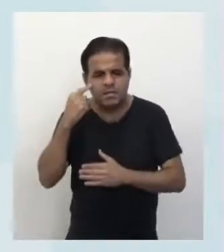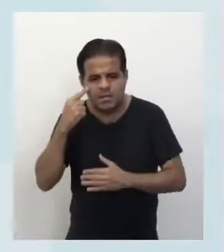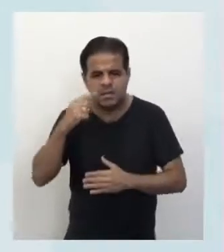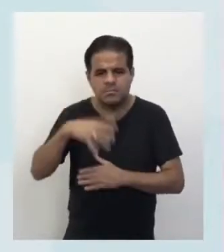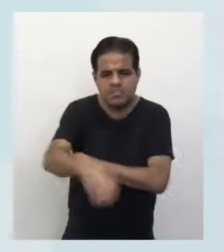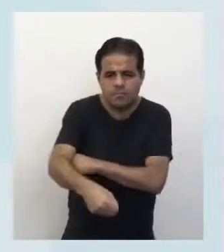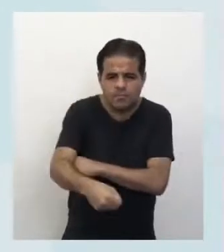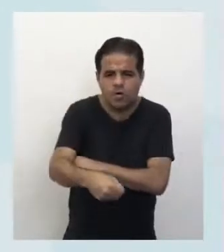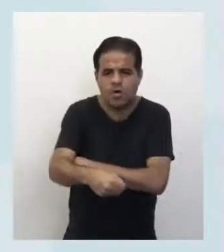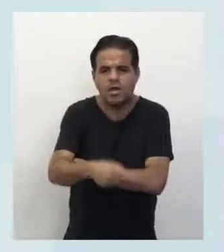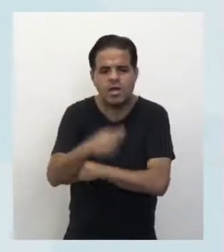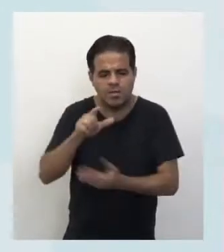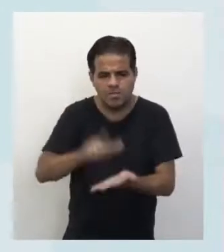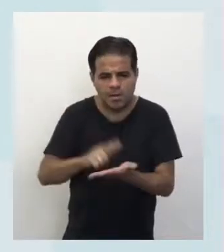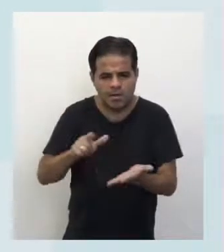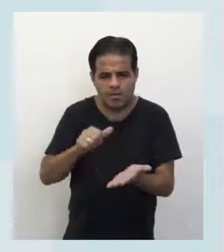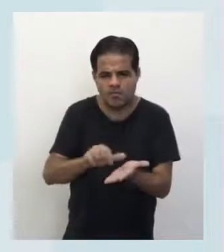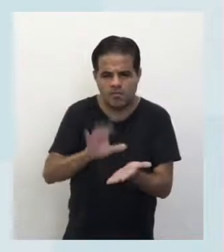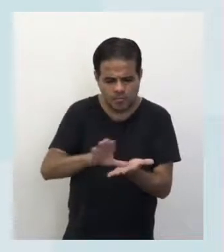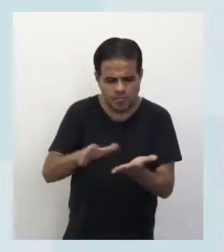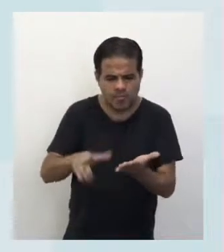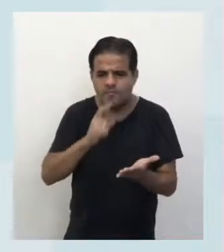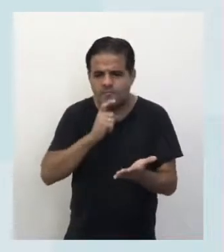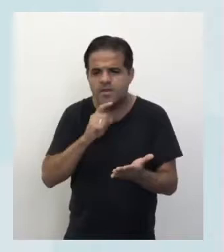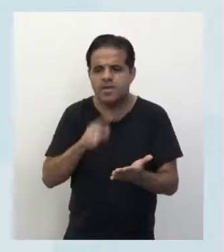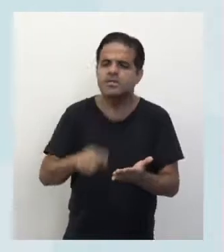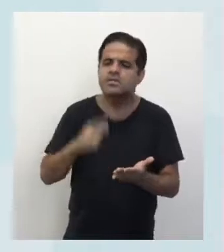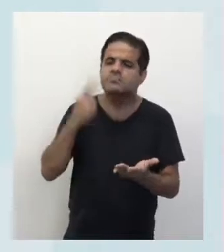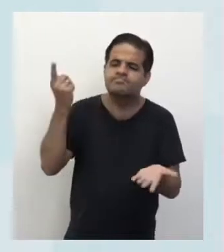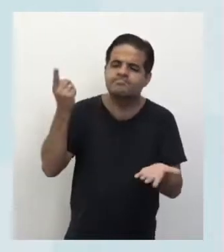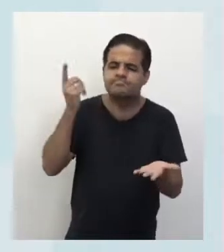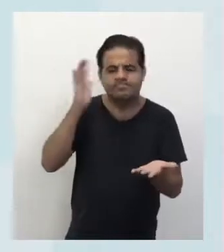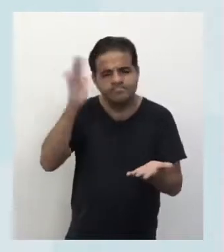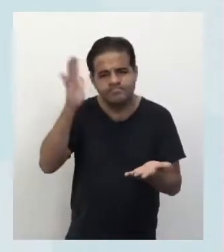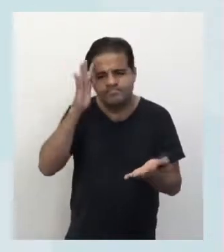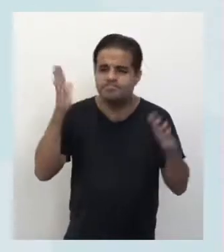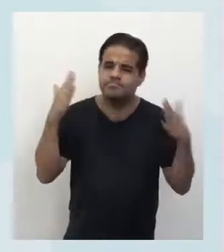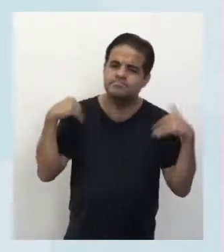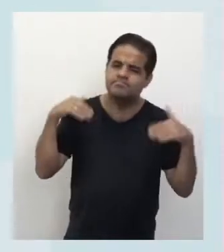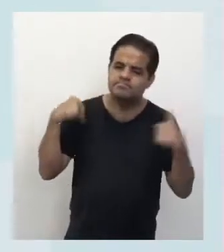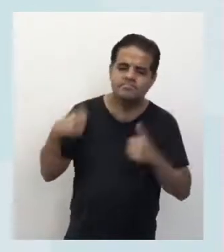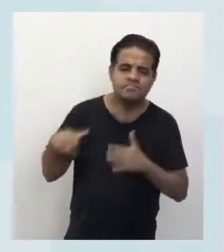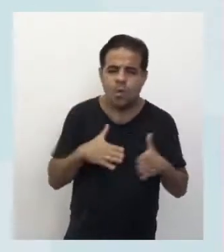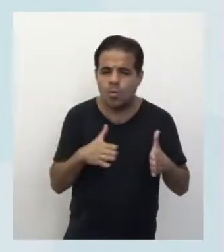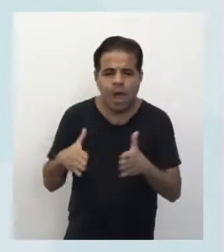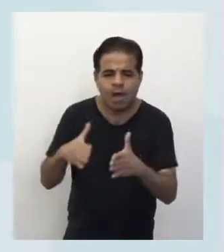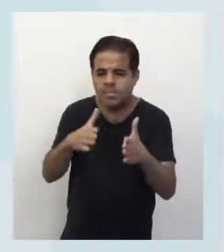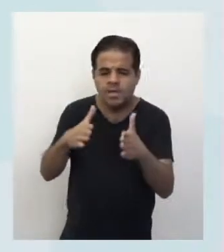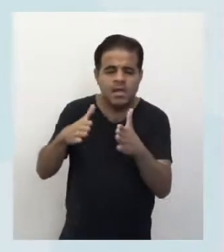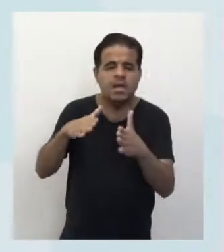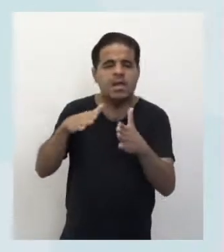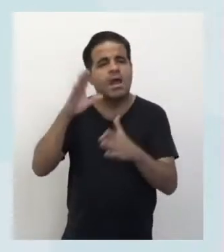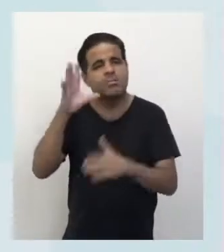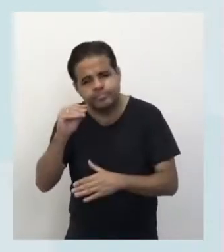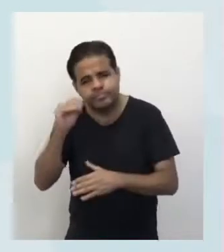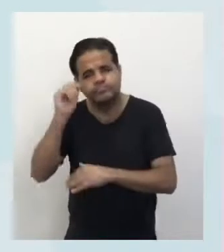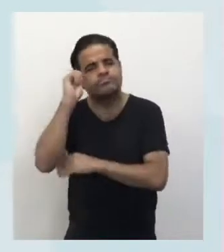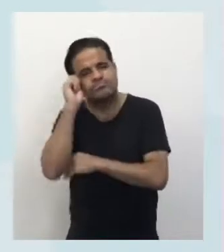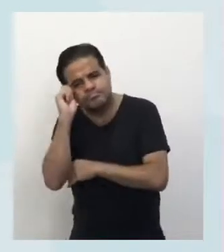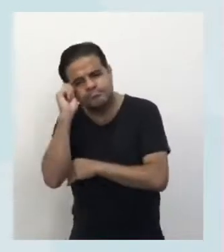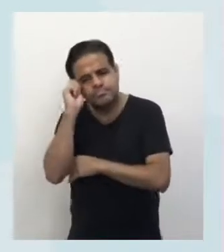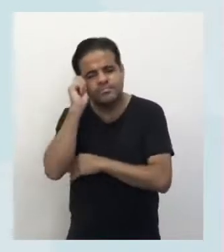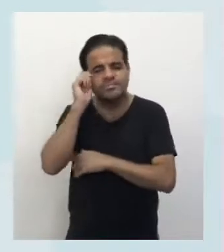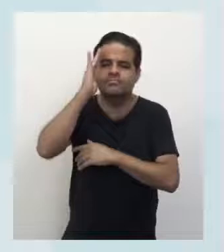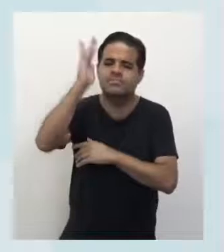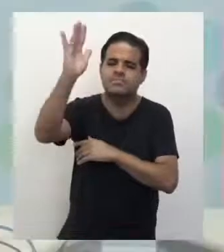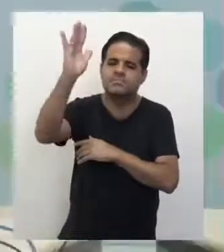em N coisas. Então, será que ele estava, não sei, passeando por algum caminho aí, lá, desligado? E quando a gente puxa assim,